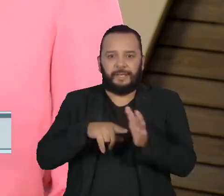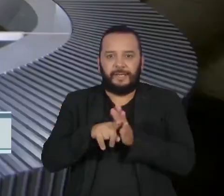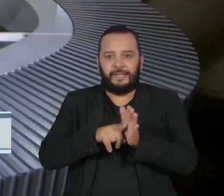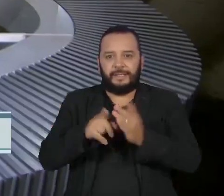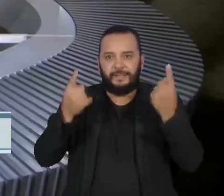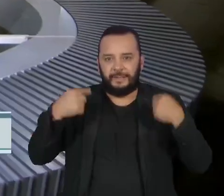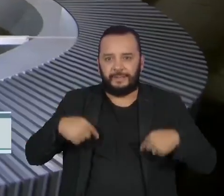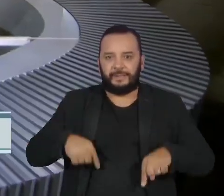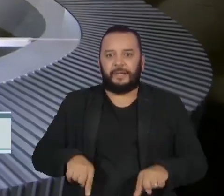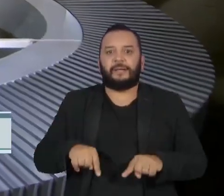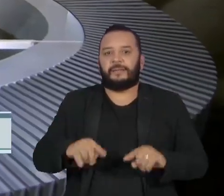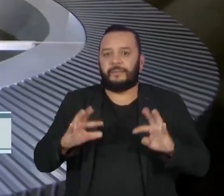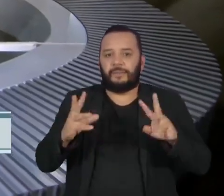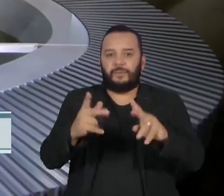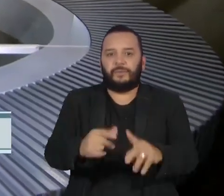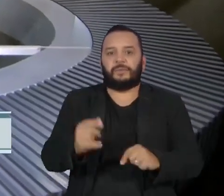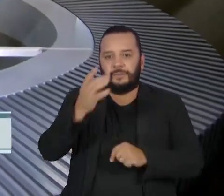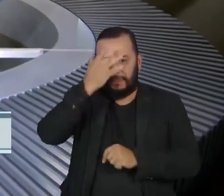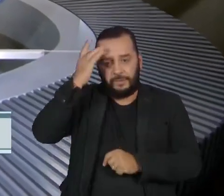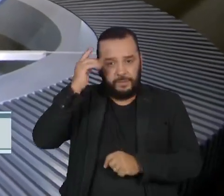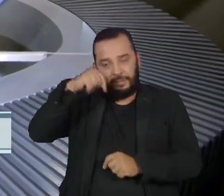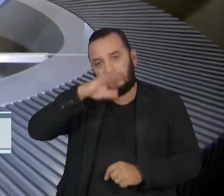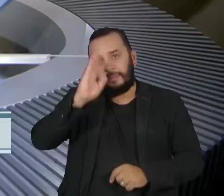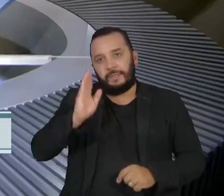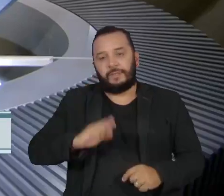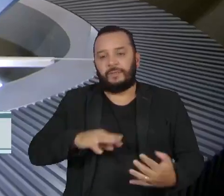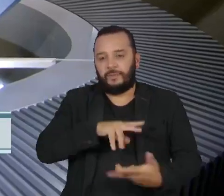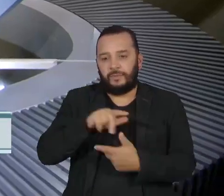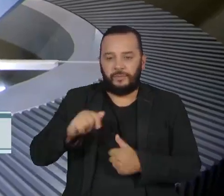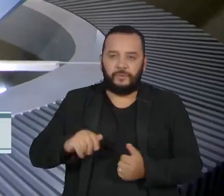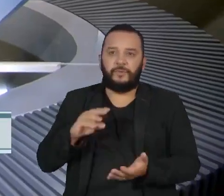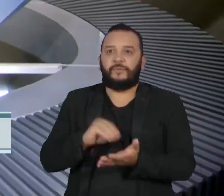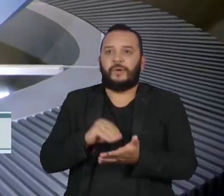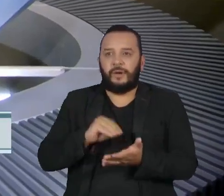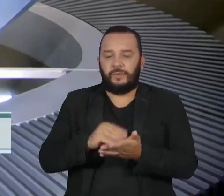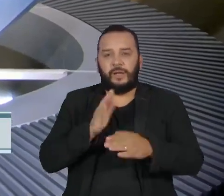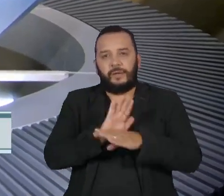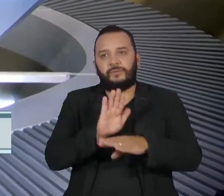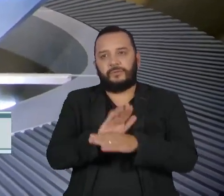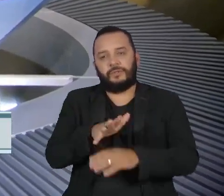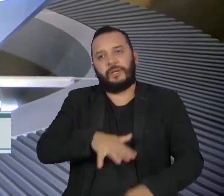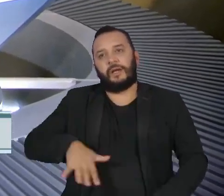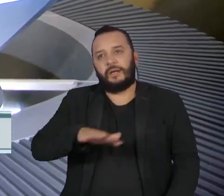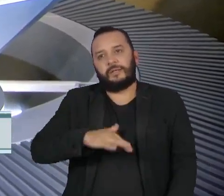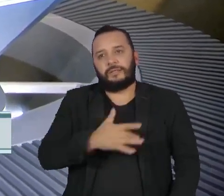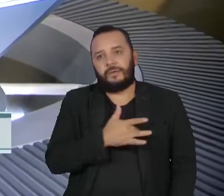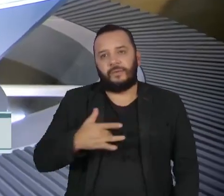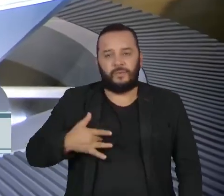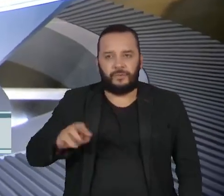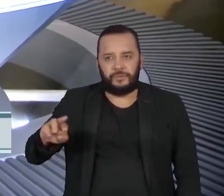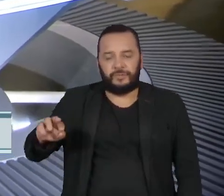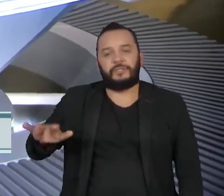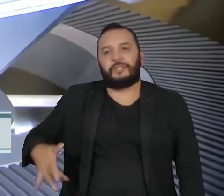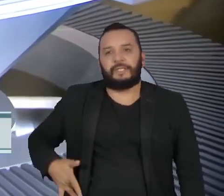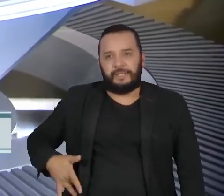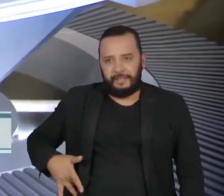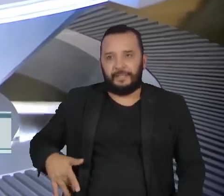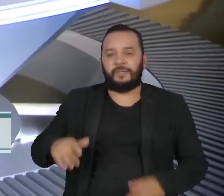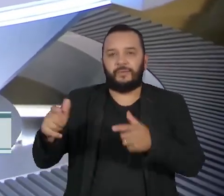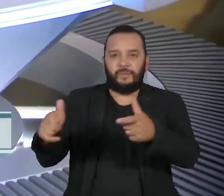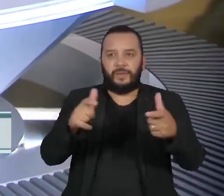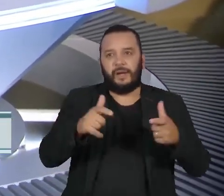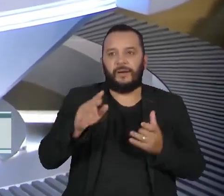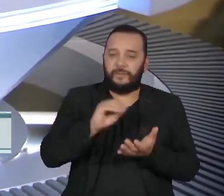todos. No Brasil e no mundo, ainda há deficiências na assistência à saúde renal, com regiões onde há barreiras no acesso